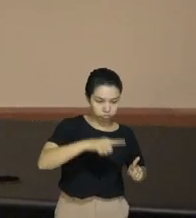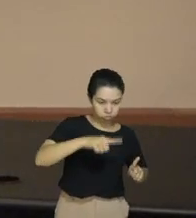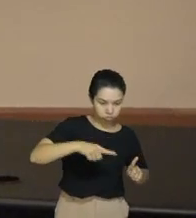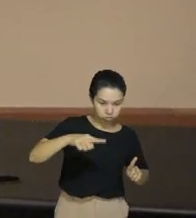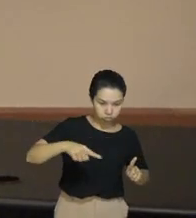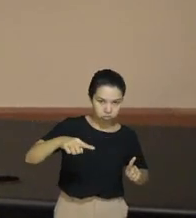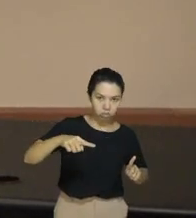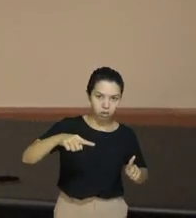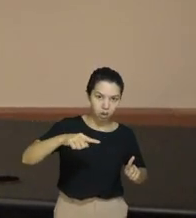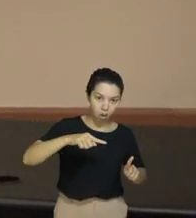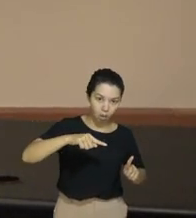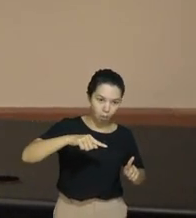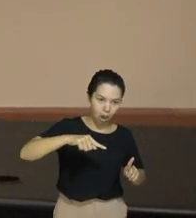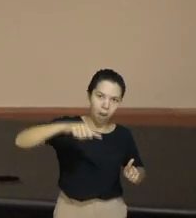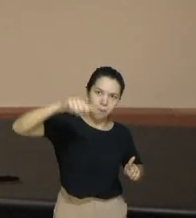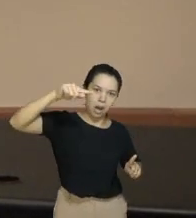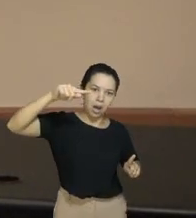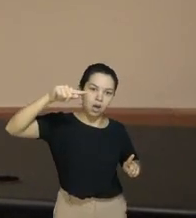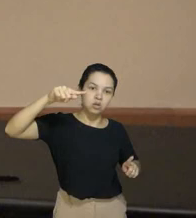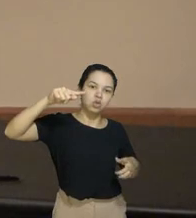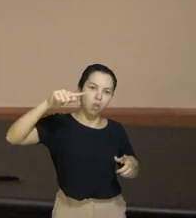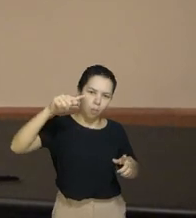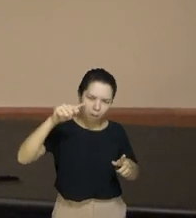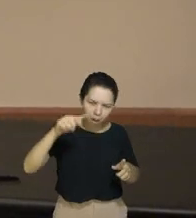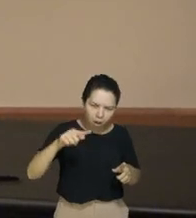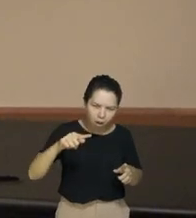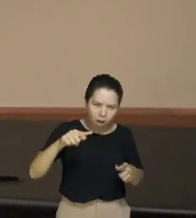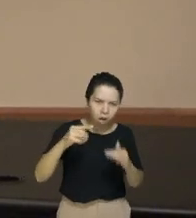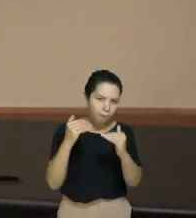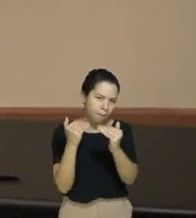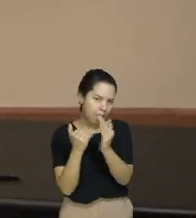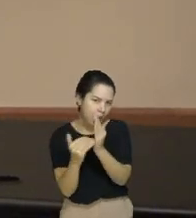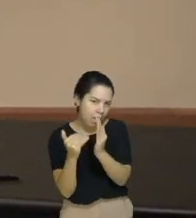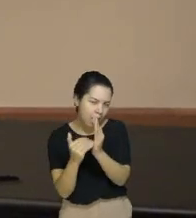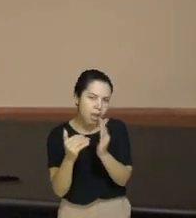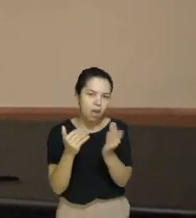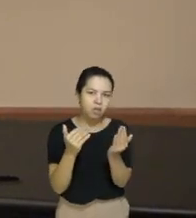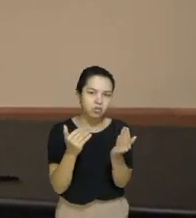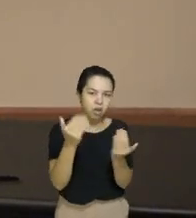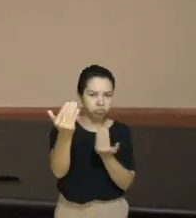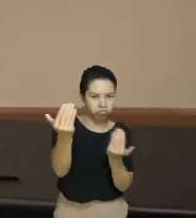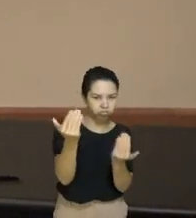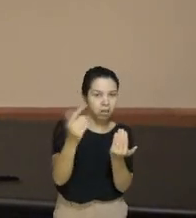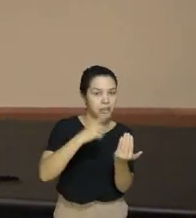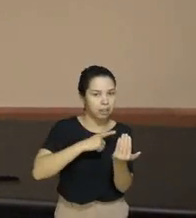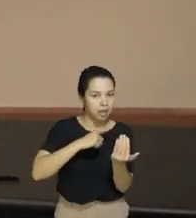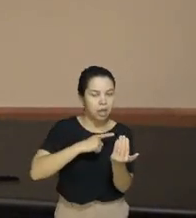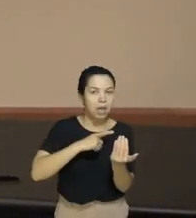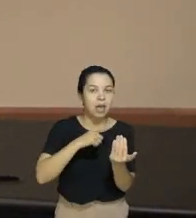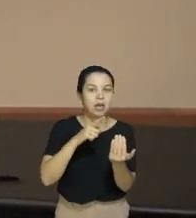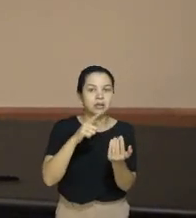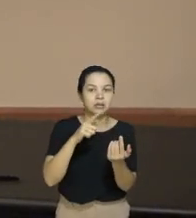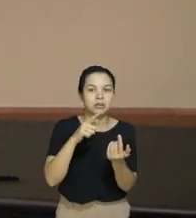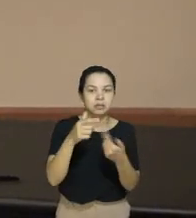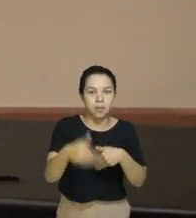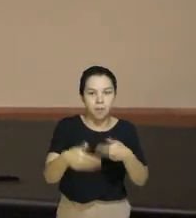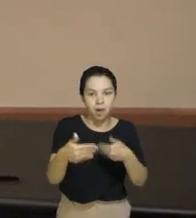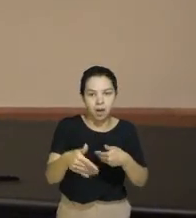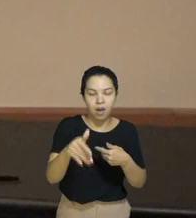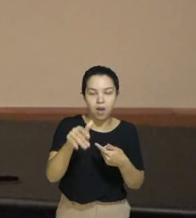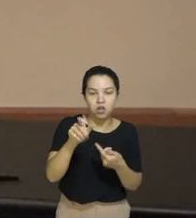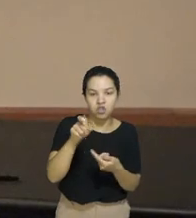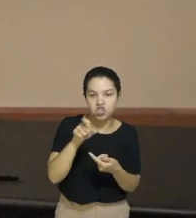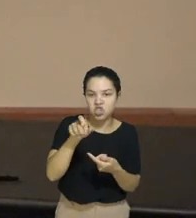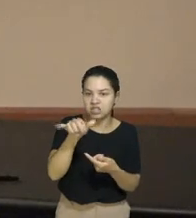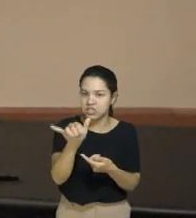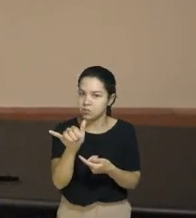Foi abaixo? Foi na média? E aí eu tenho o teste X, Y, Z, N, P, Q, conforme a habilidade que eu quero